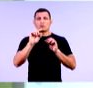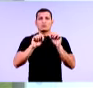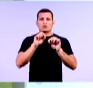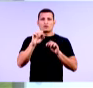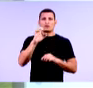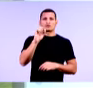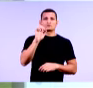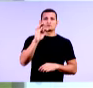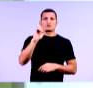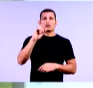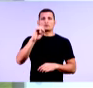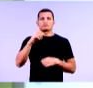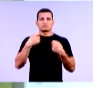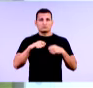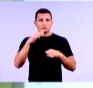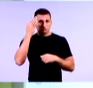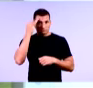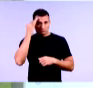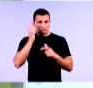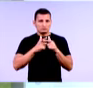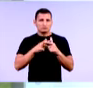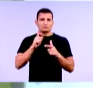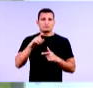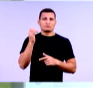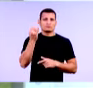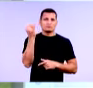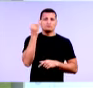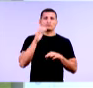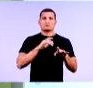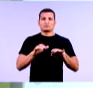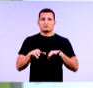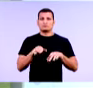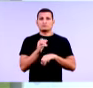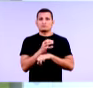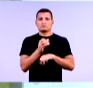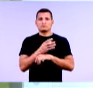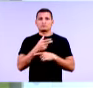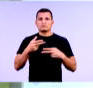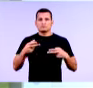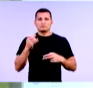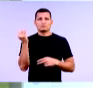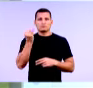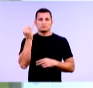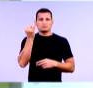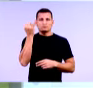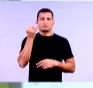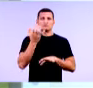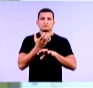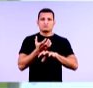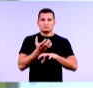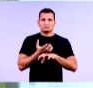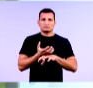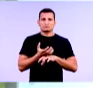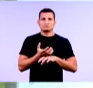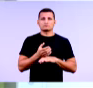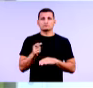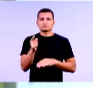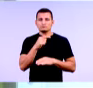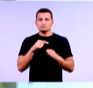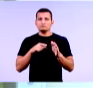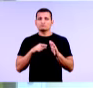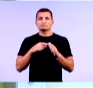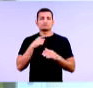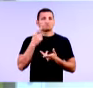né, na ponta da língua, porque isso é importante para a programação orientada a objetos, é importante para a nossa disciplina. Então, vocês se perguntem